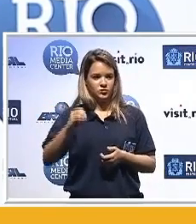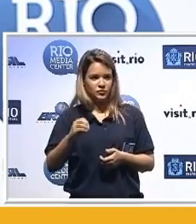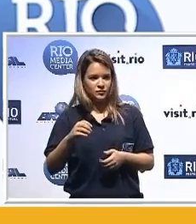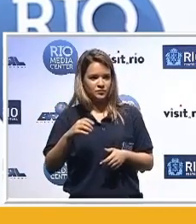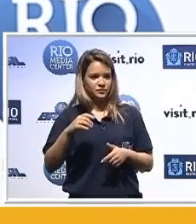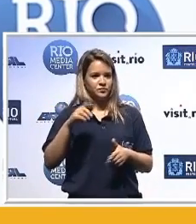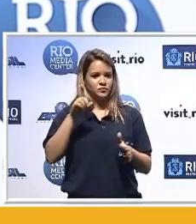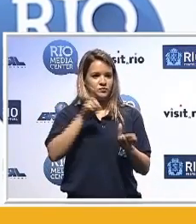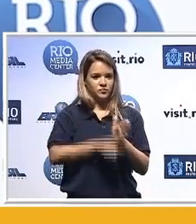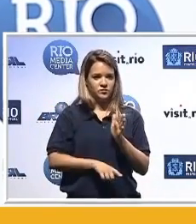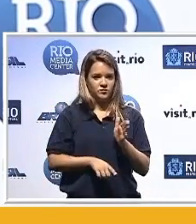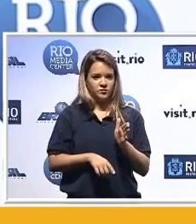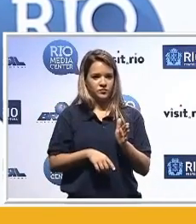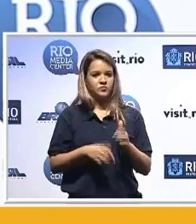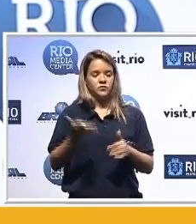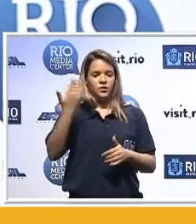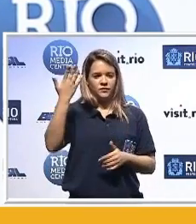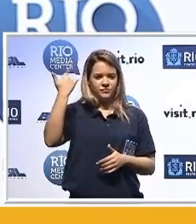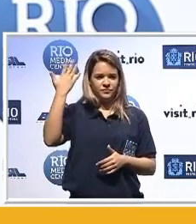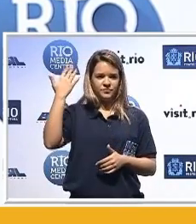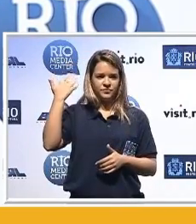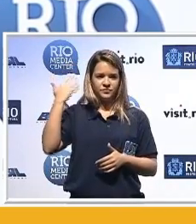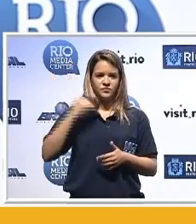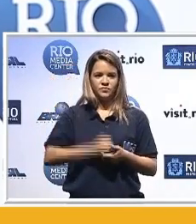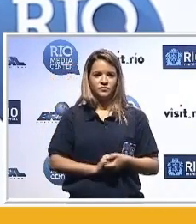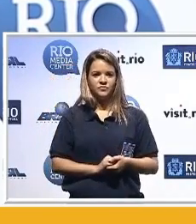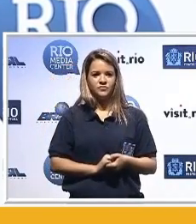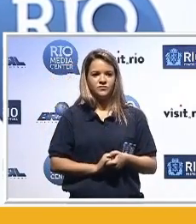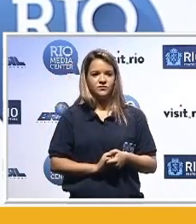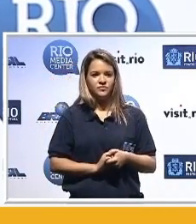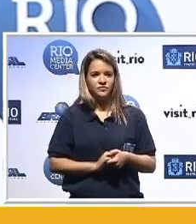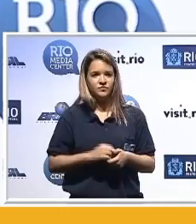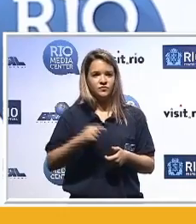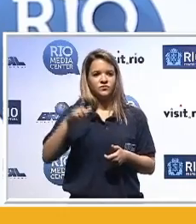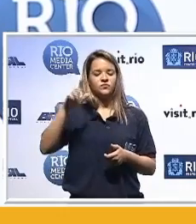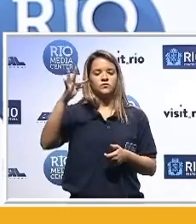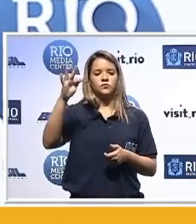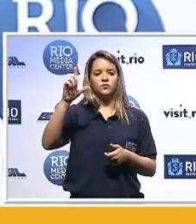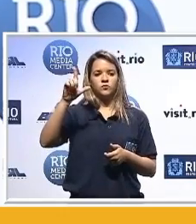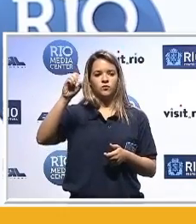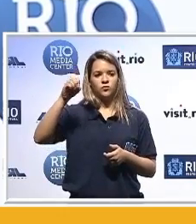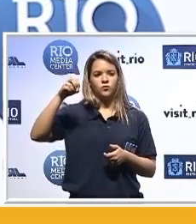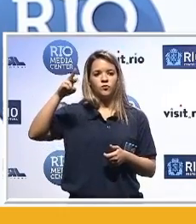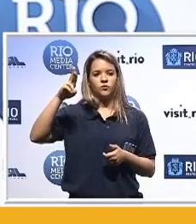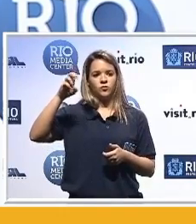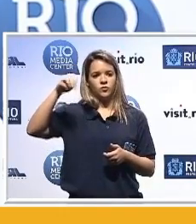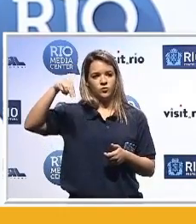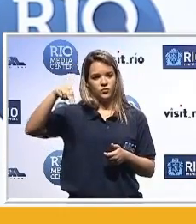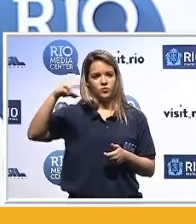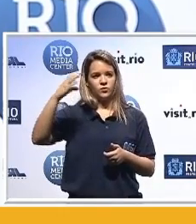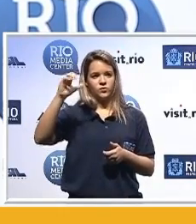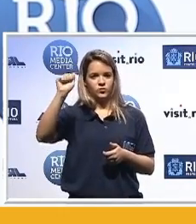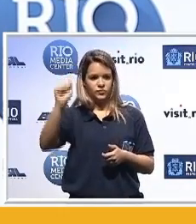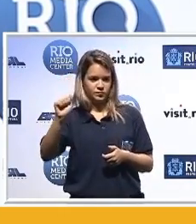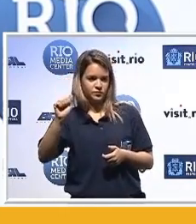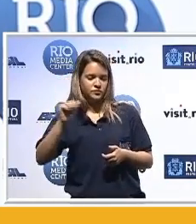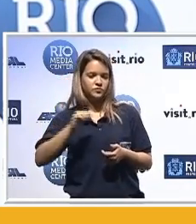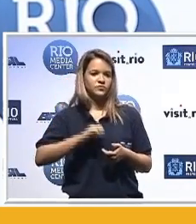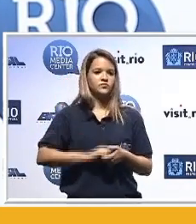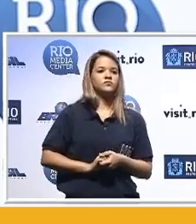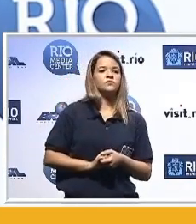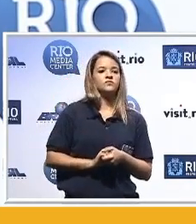hotel em Firenze, em Florença, que era do ano 1100, ministro Alberto. E eles deram um jeito de